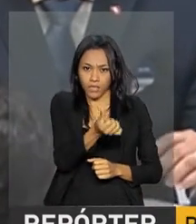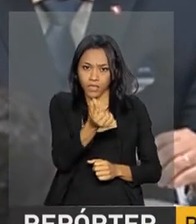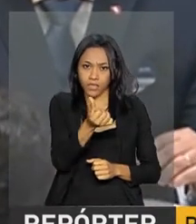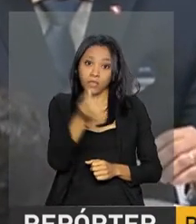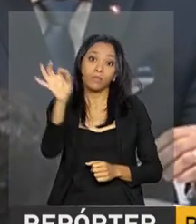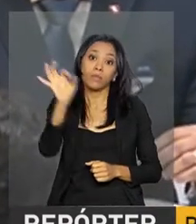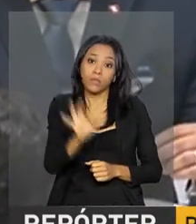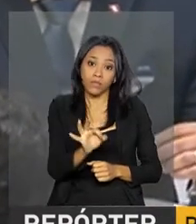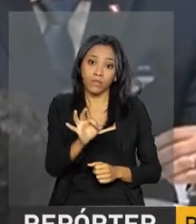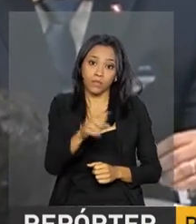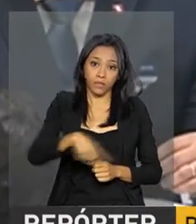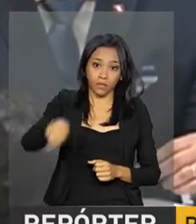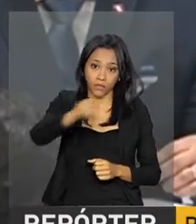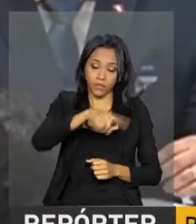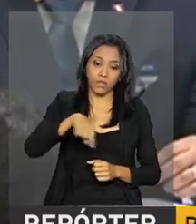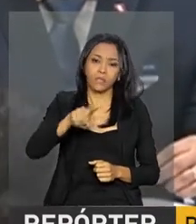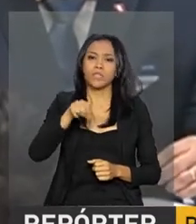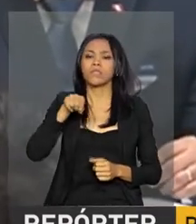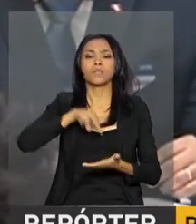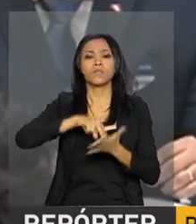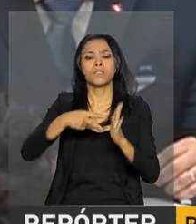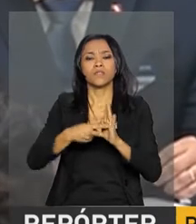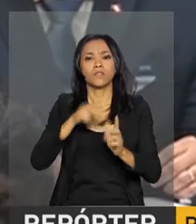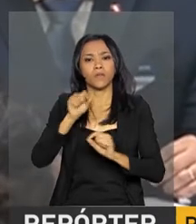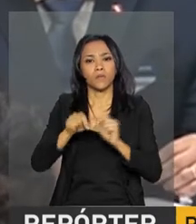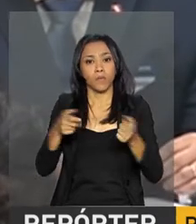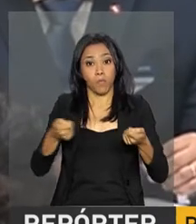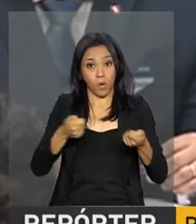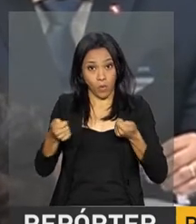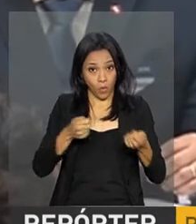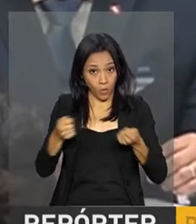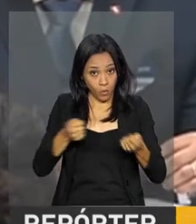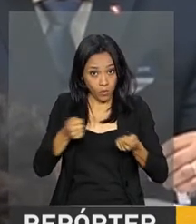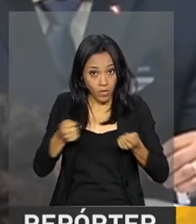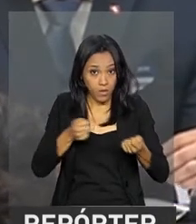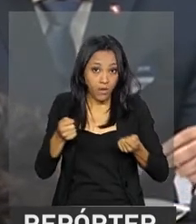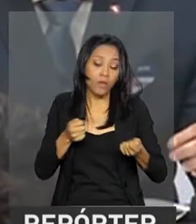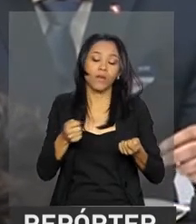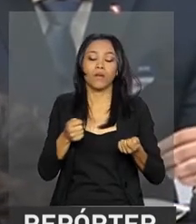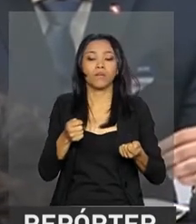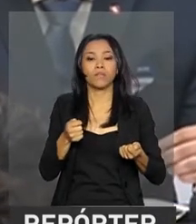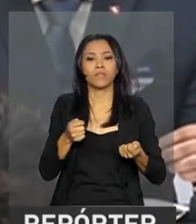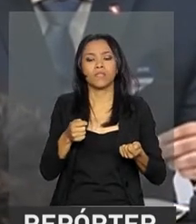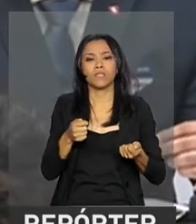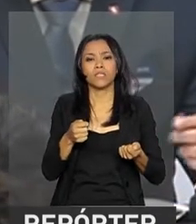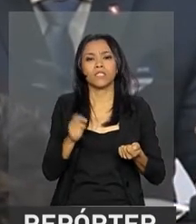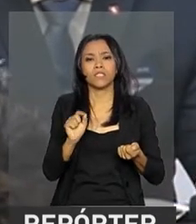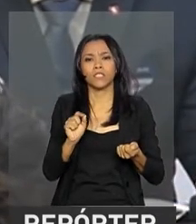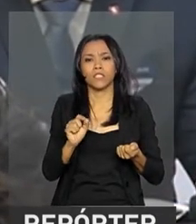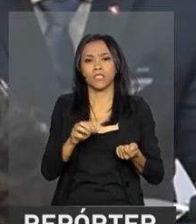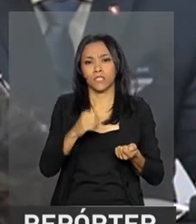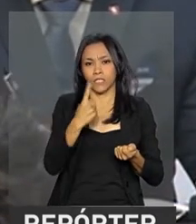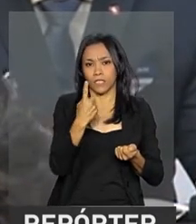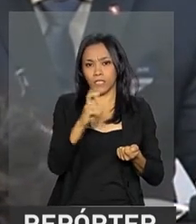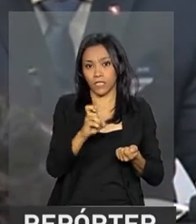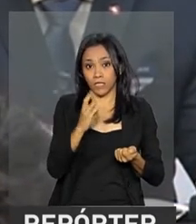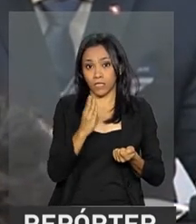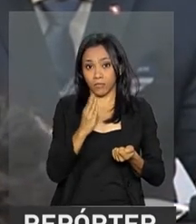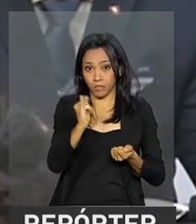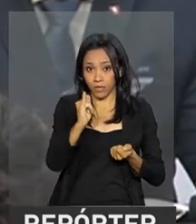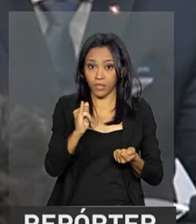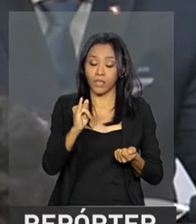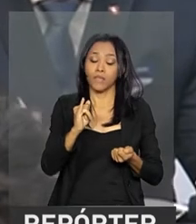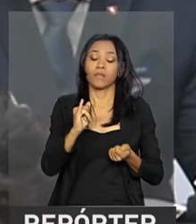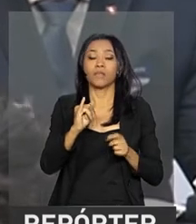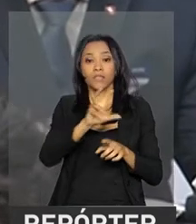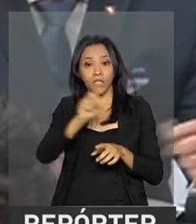40,46%. Isso representa uma economia para o consumidor da ordem de 15 bilhões e meio de